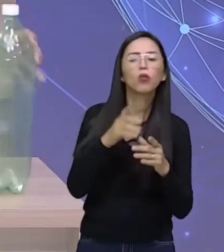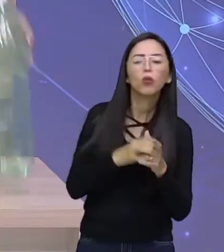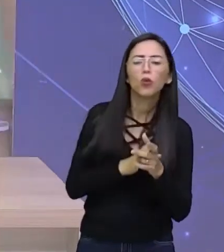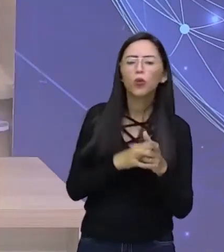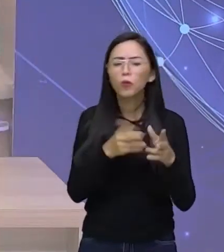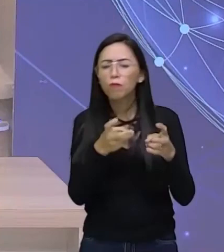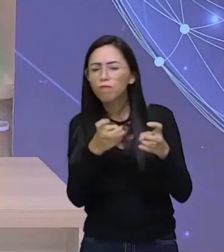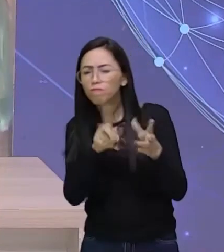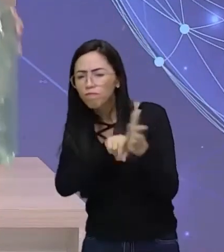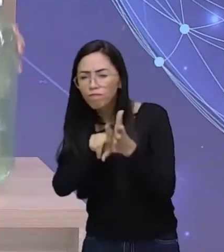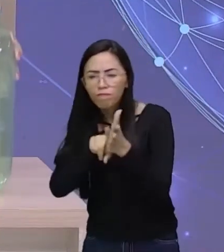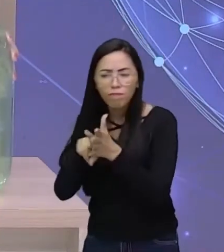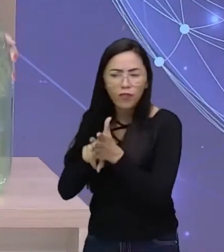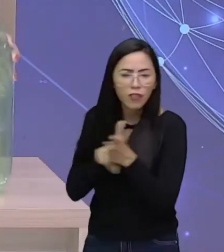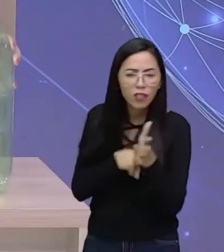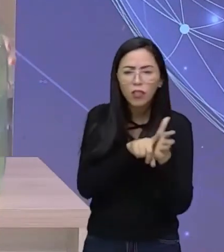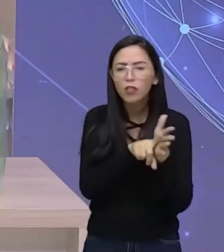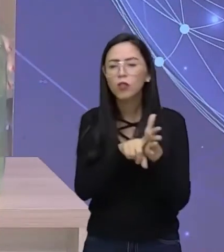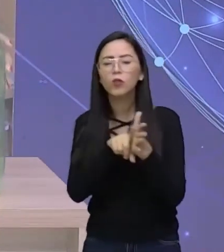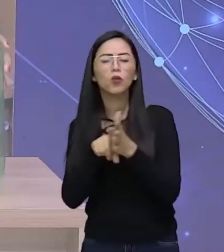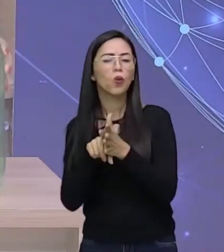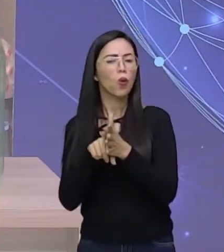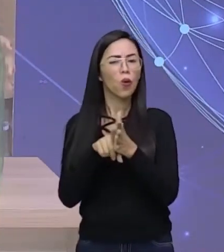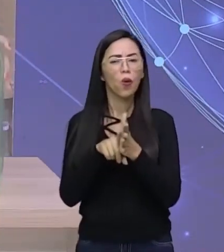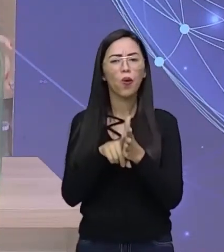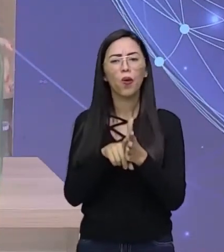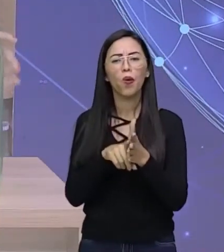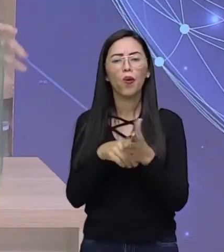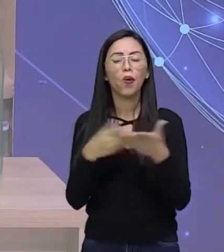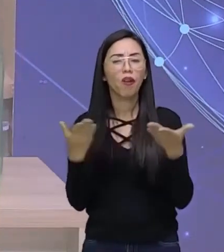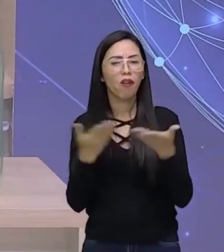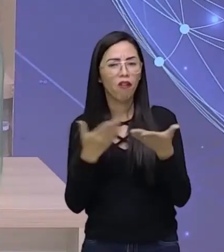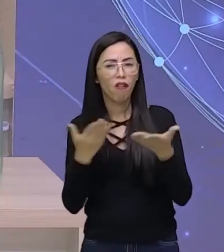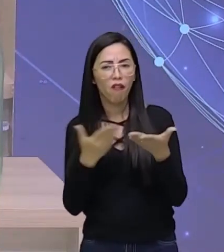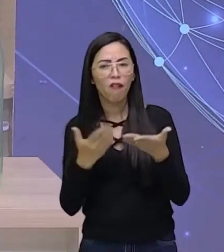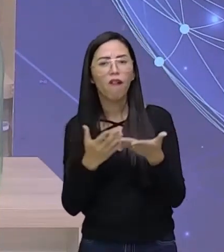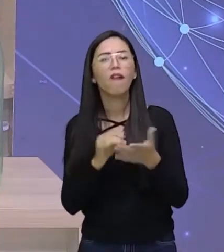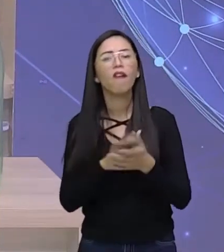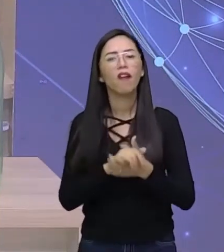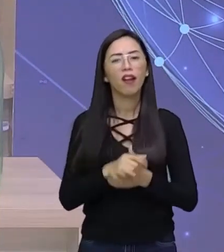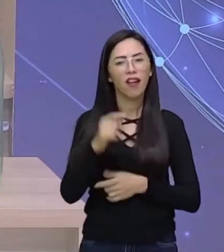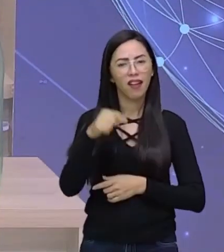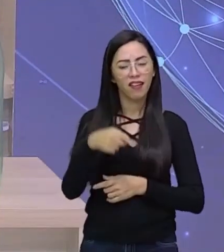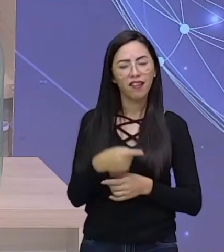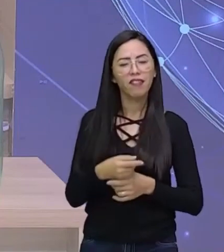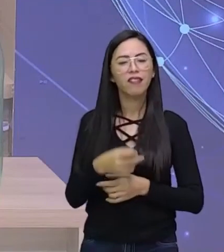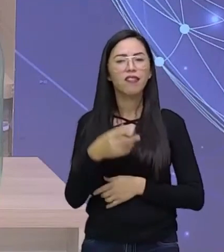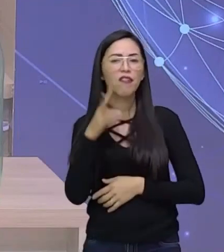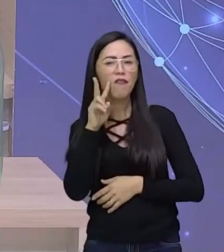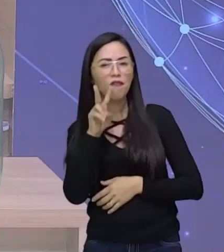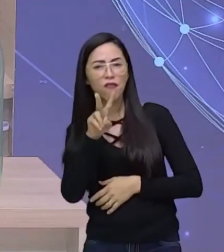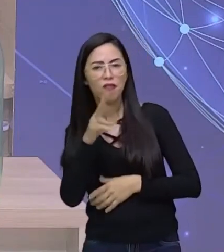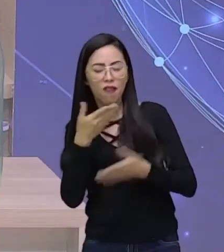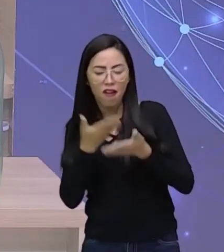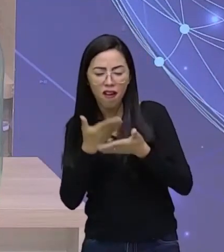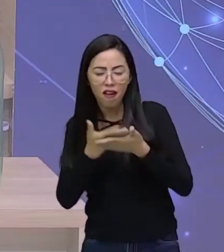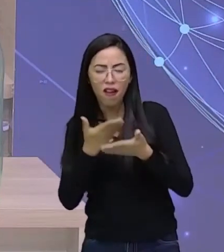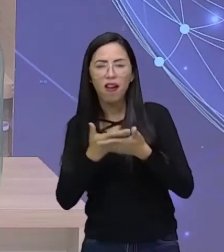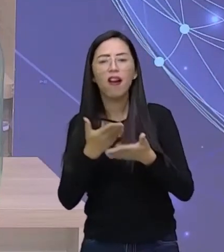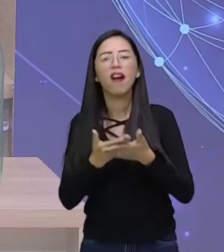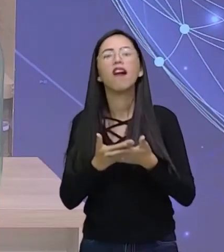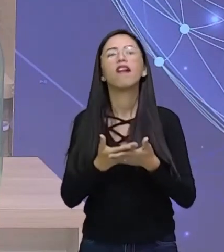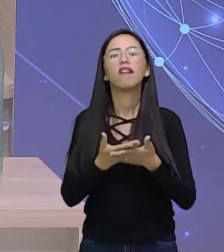Crianças, foi muito bom estar com vocês. Esse momento é muito gostoso de matematizar com vocês. Vamos